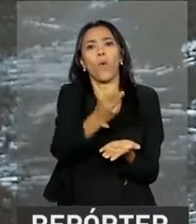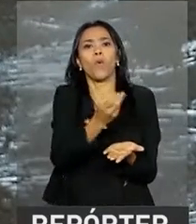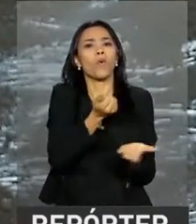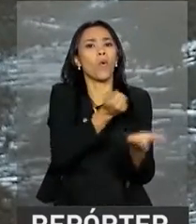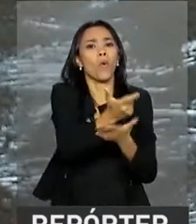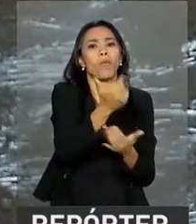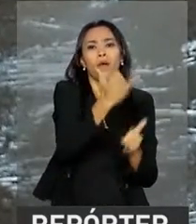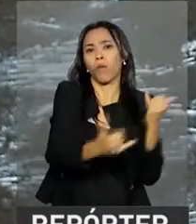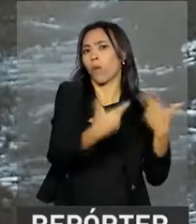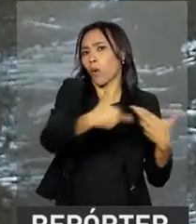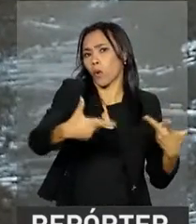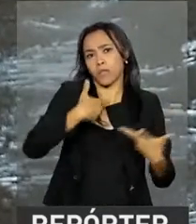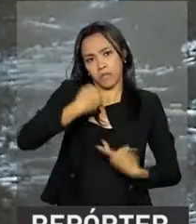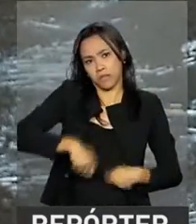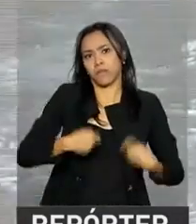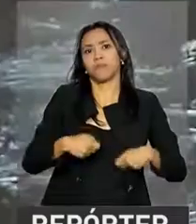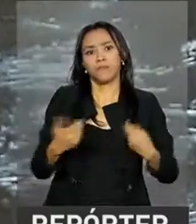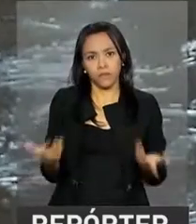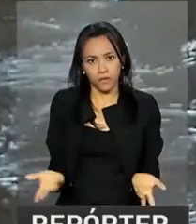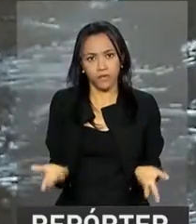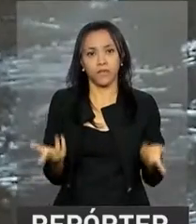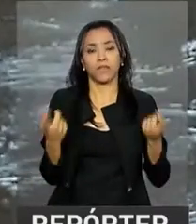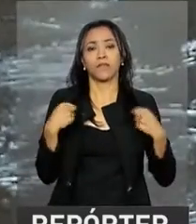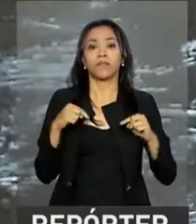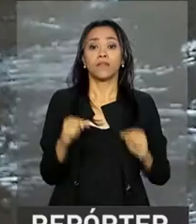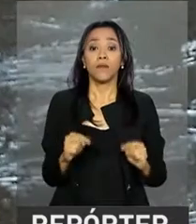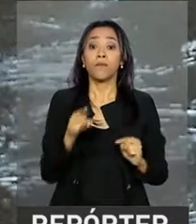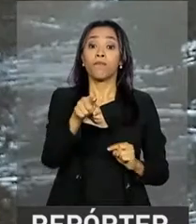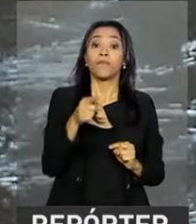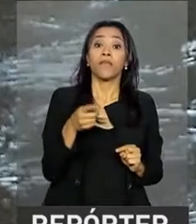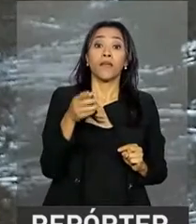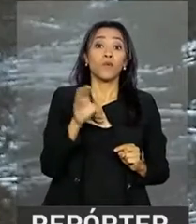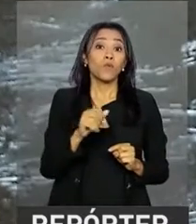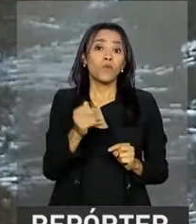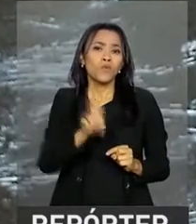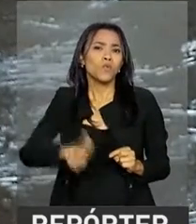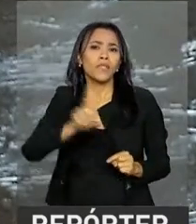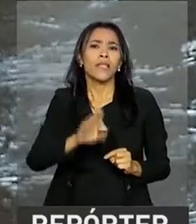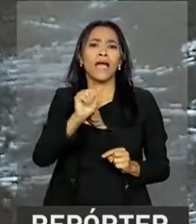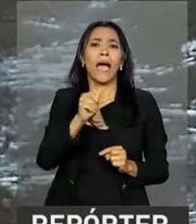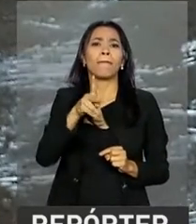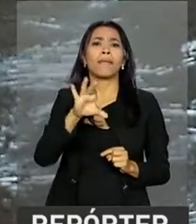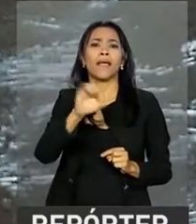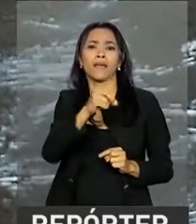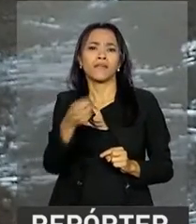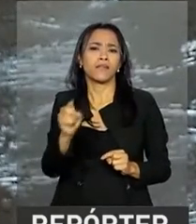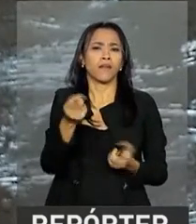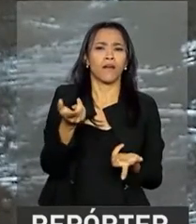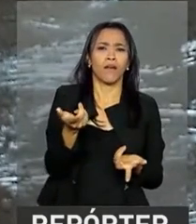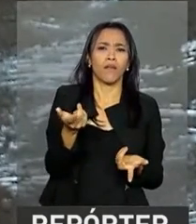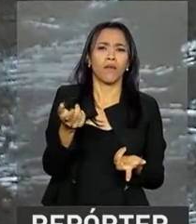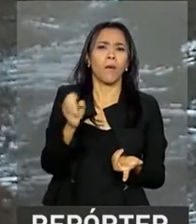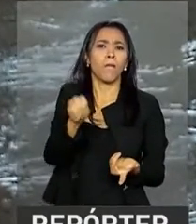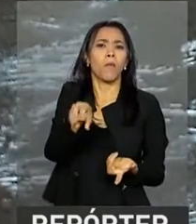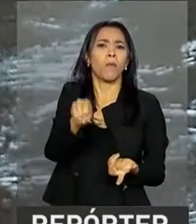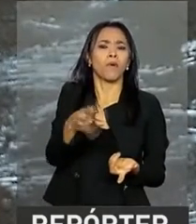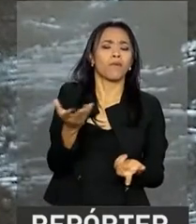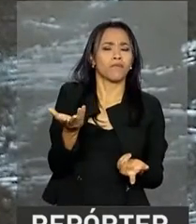comprar alguma coisa que você está precisando, né? Ainda que seja na aplicação mais básica, que seja a caderneta de